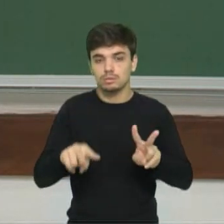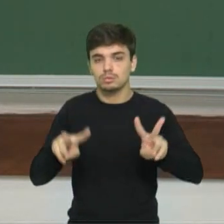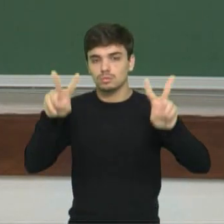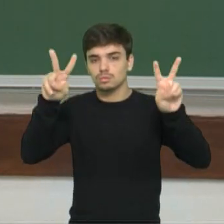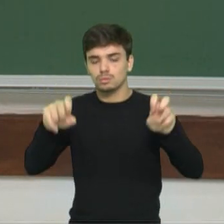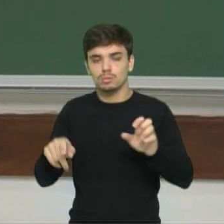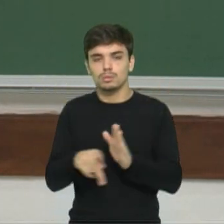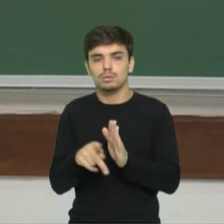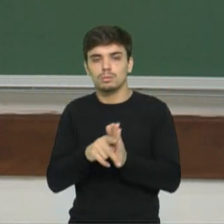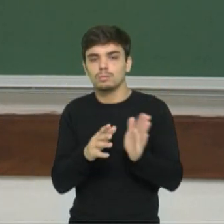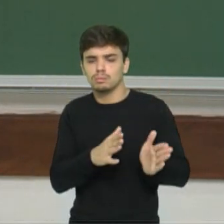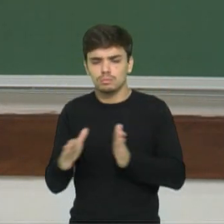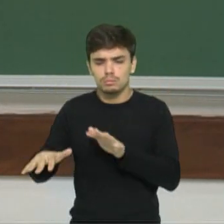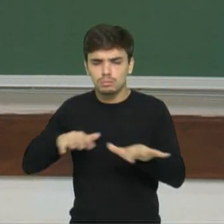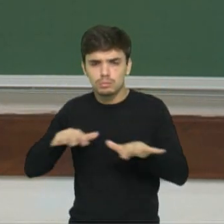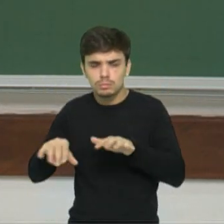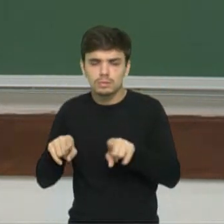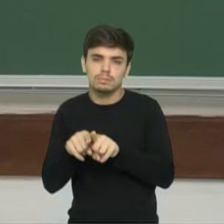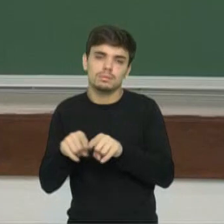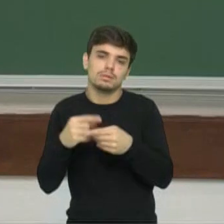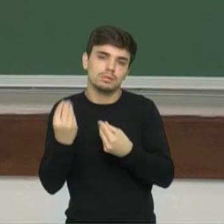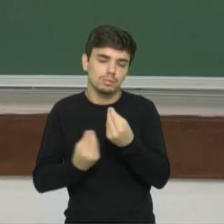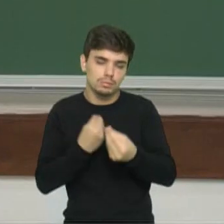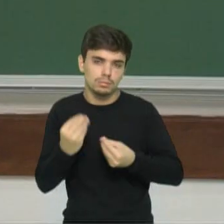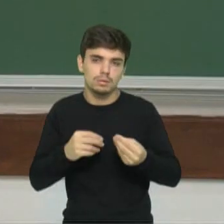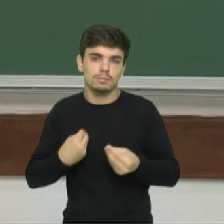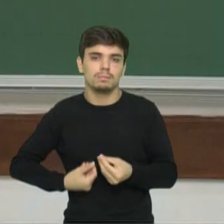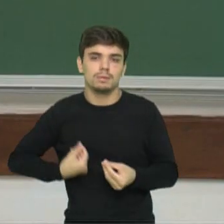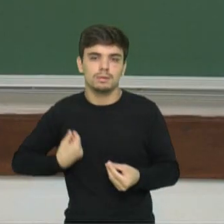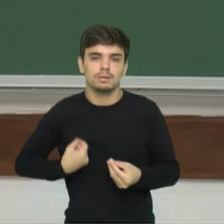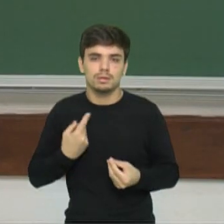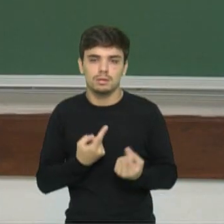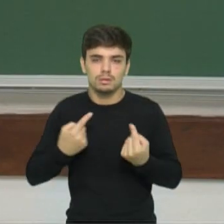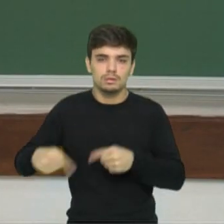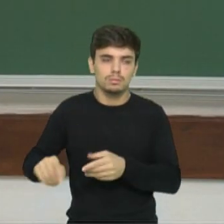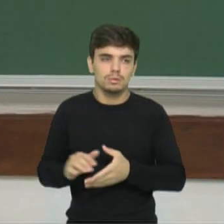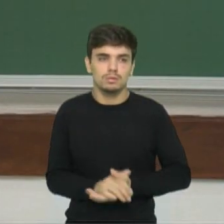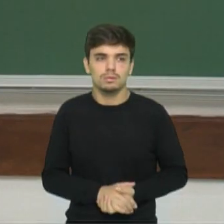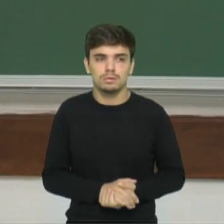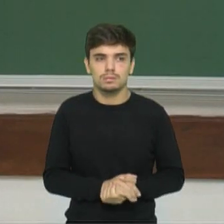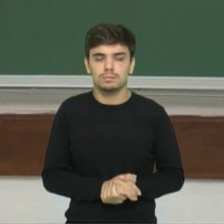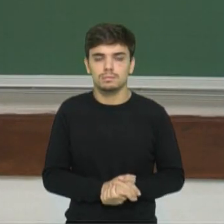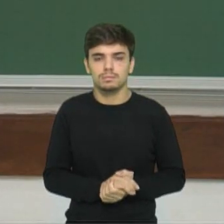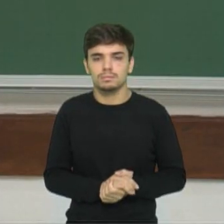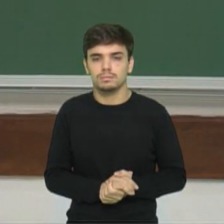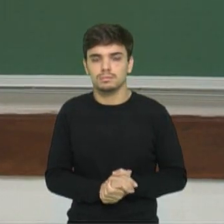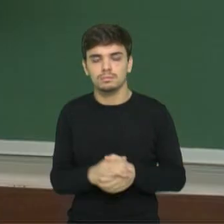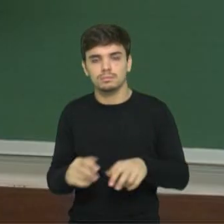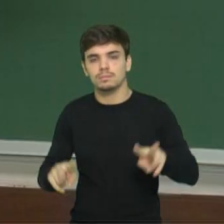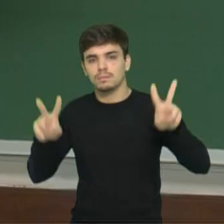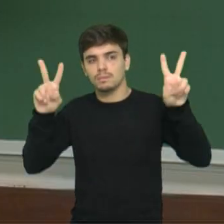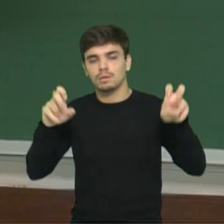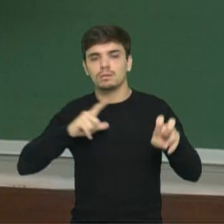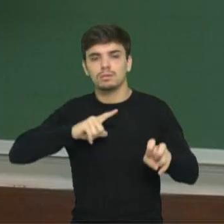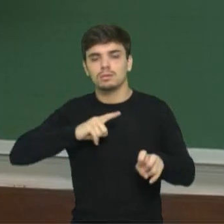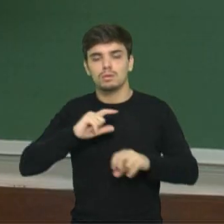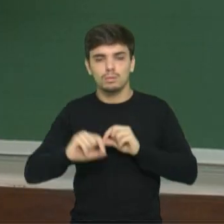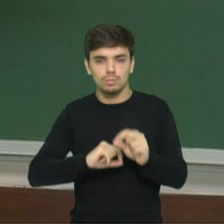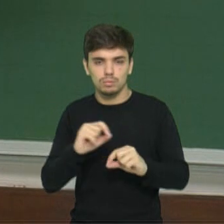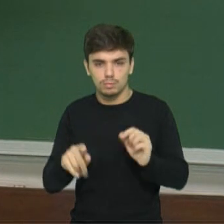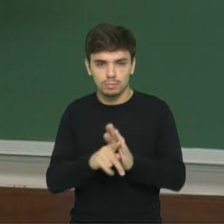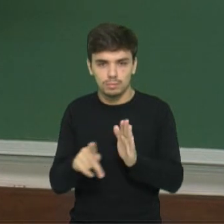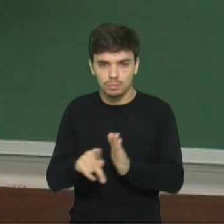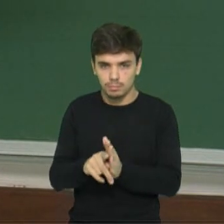né, o deslocamento, a movimentação e a presença desses opositores políticos, né? Então, foi montada por iniciativa do